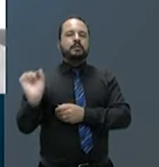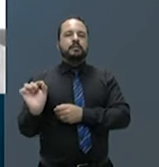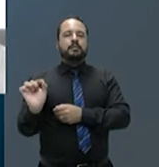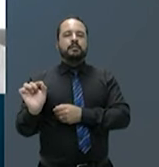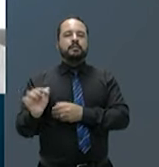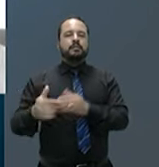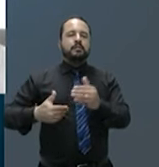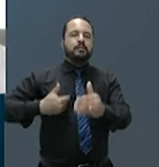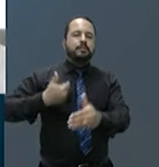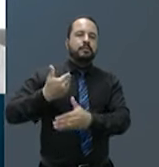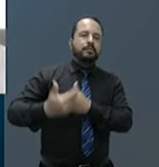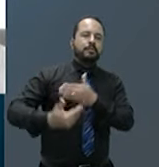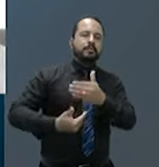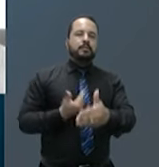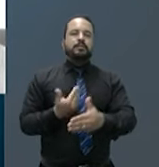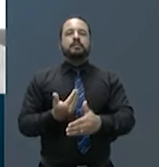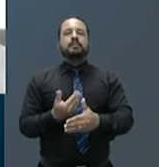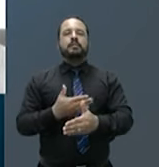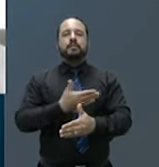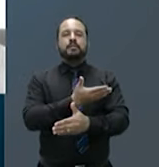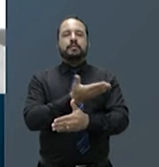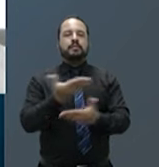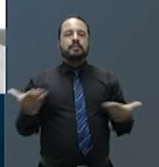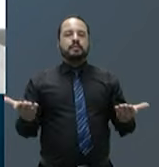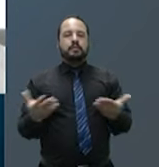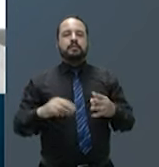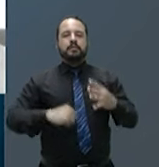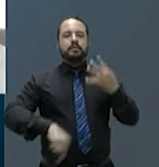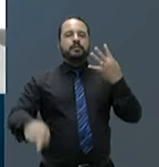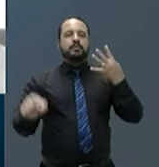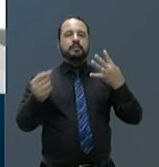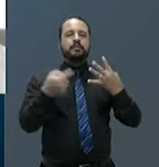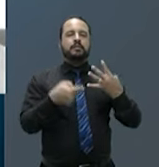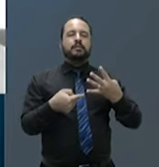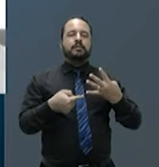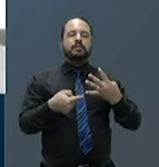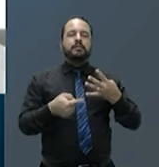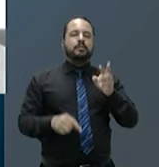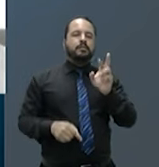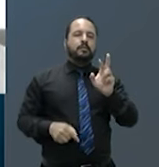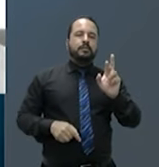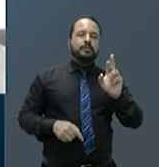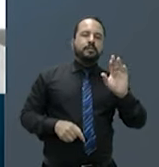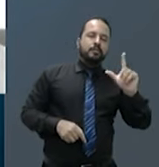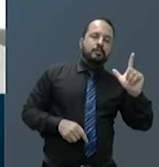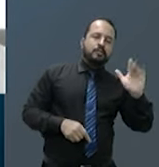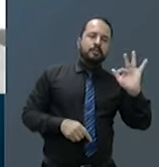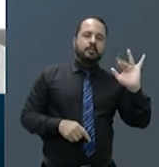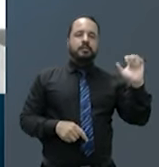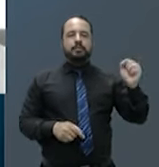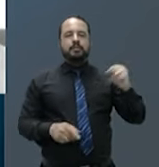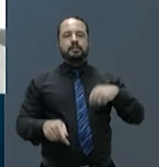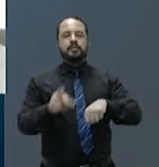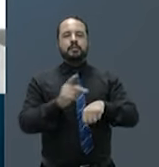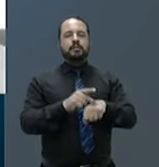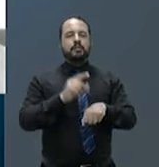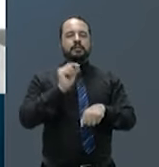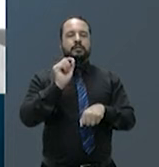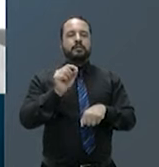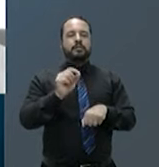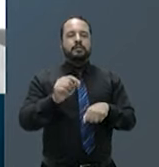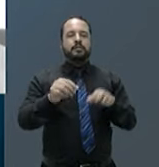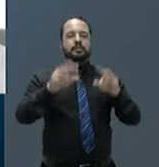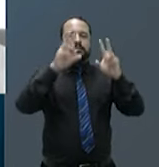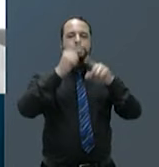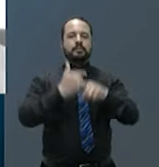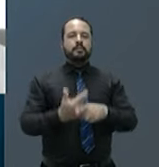à revelia perante o juízo de Luxemburgo. Mas essa questão, soma-se